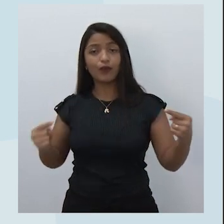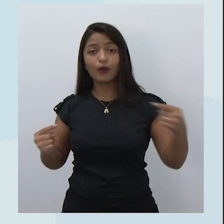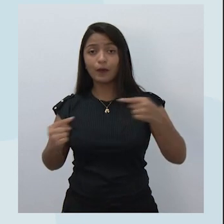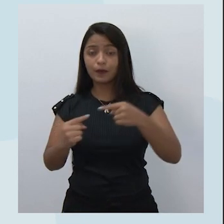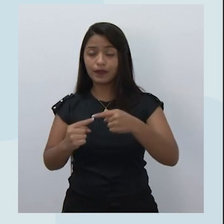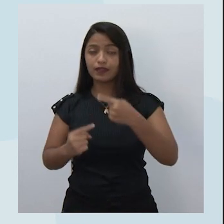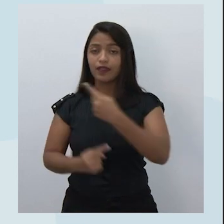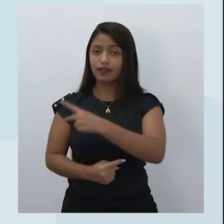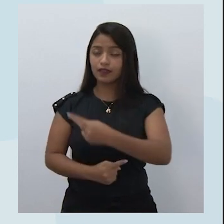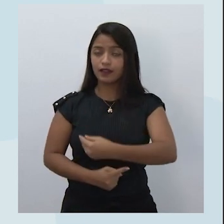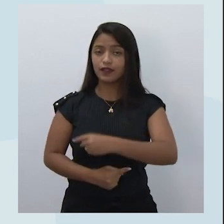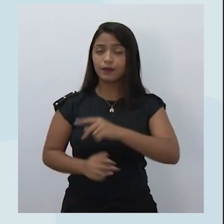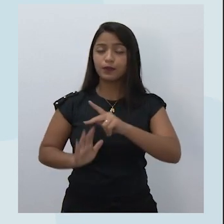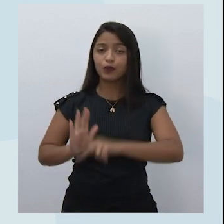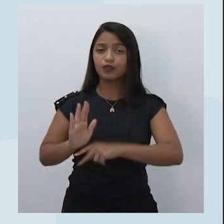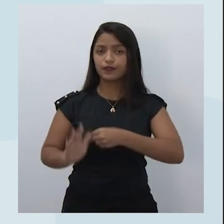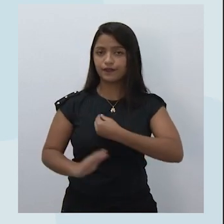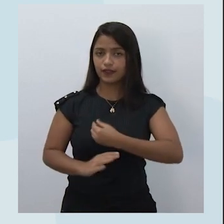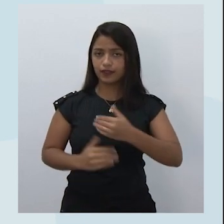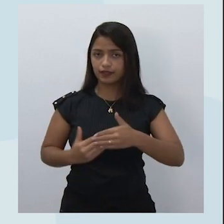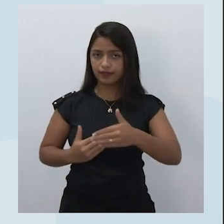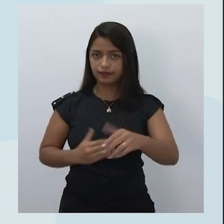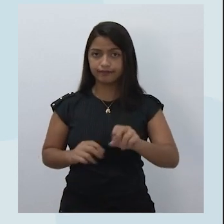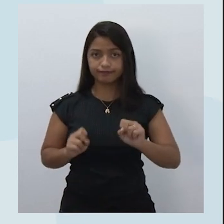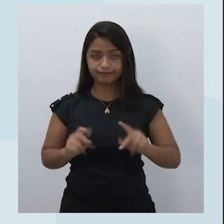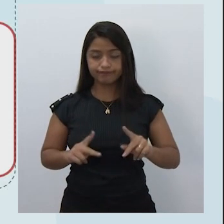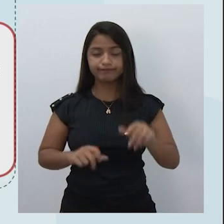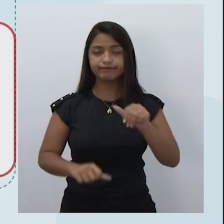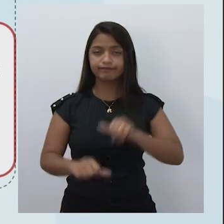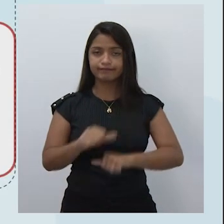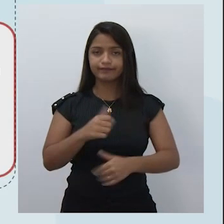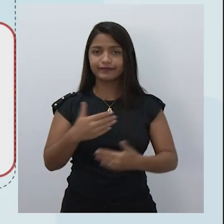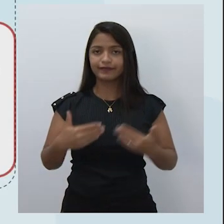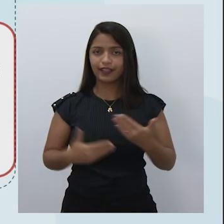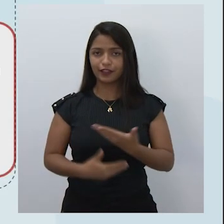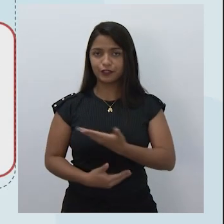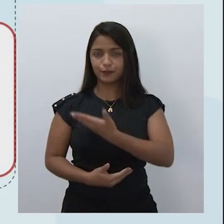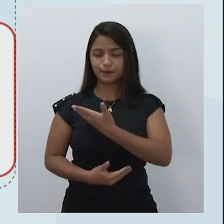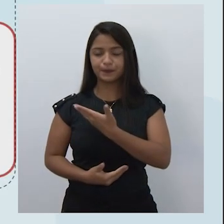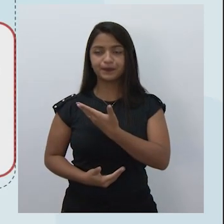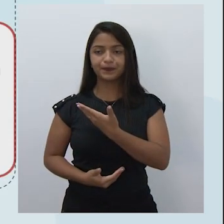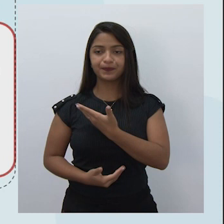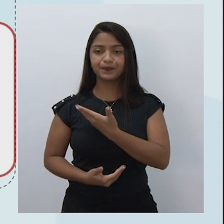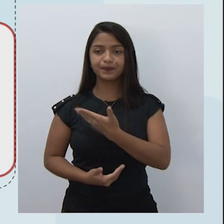seu projeto de vida. Passa o slide para mim, por favor.